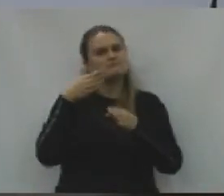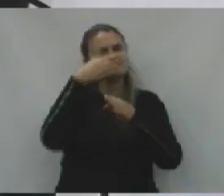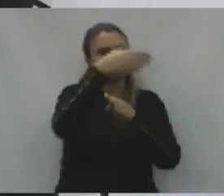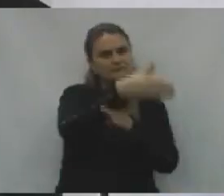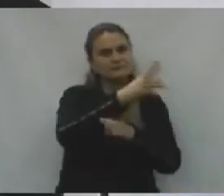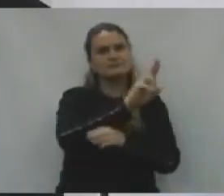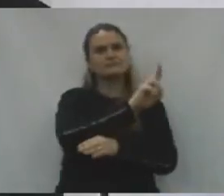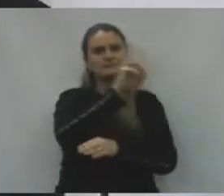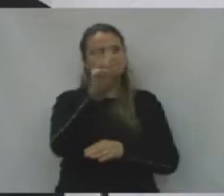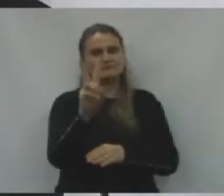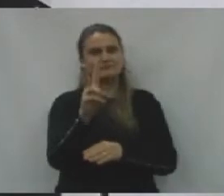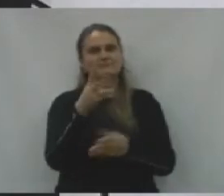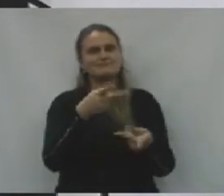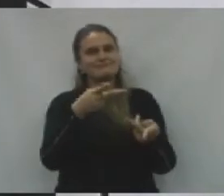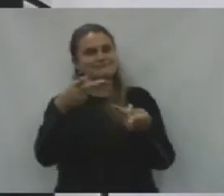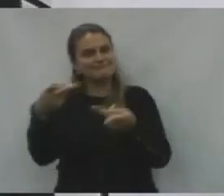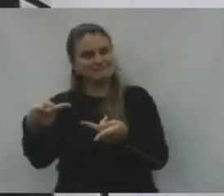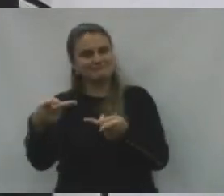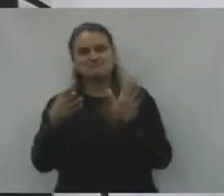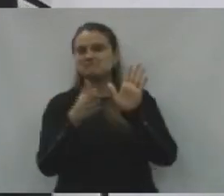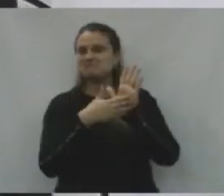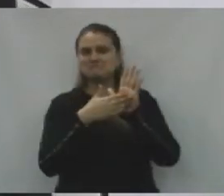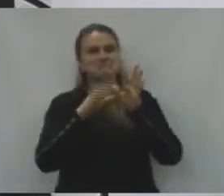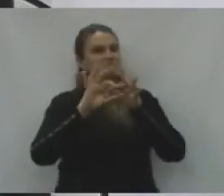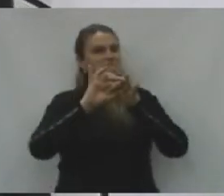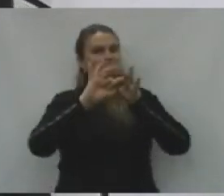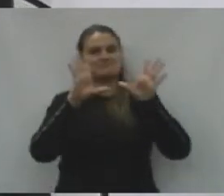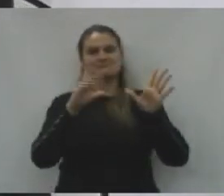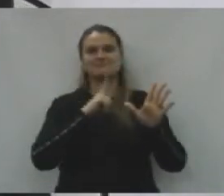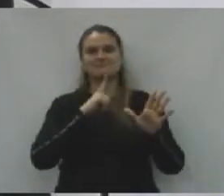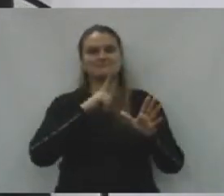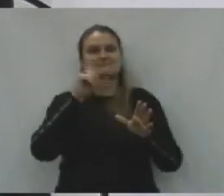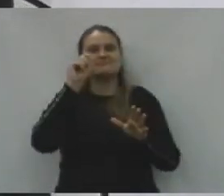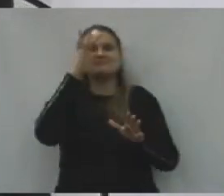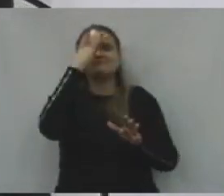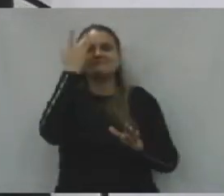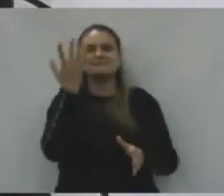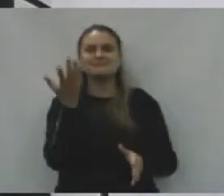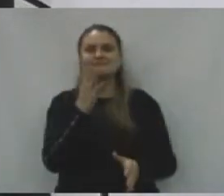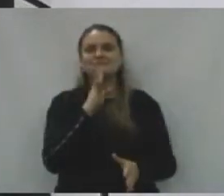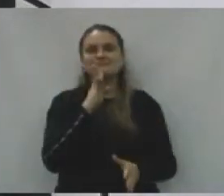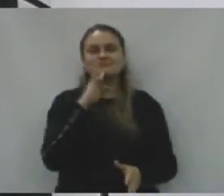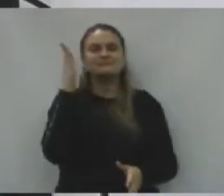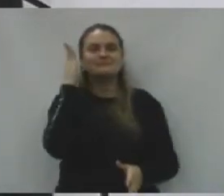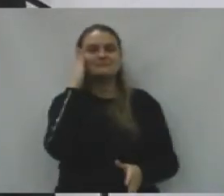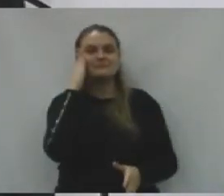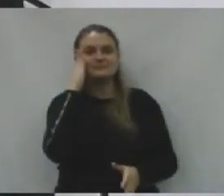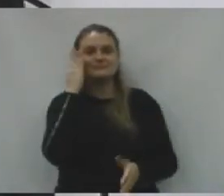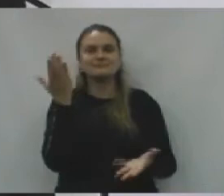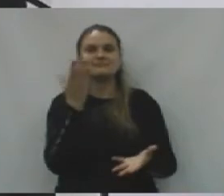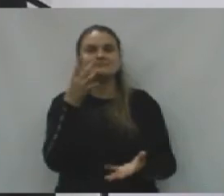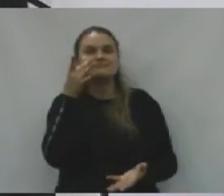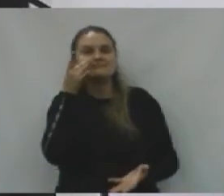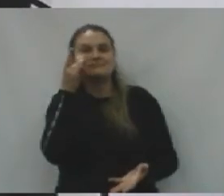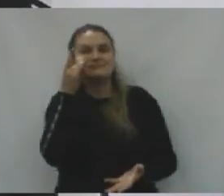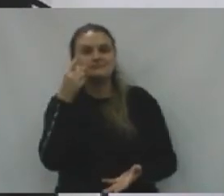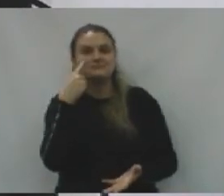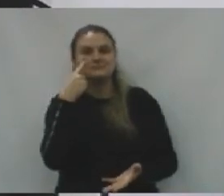até a Uniuv. Esses números são públicos, são notórios, estão lá para quem quiser conhecer e saber mais da